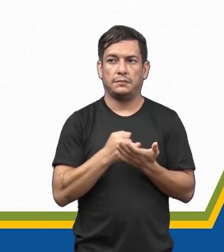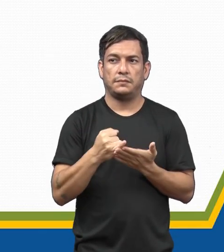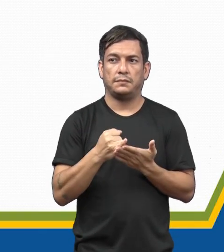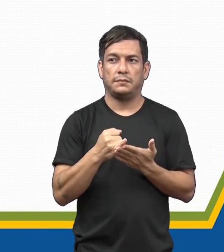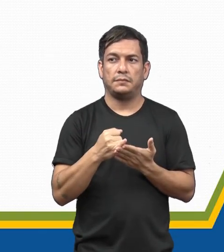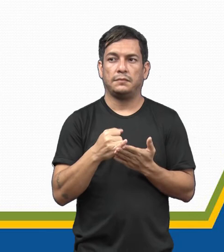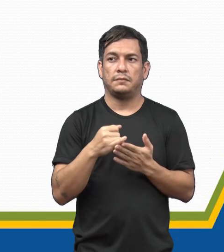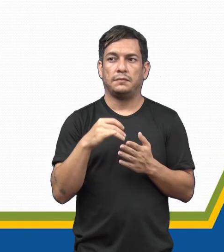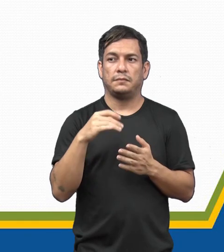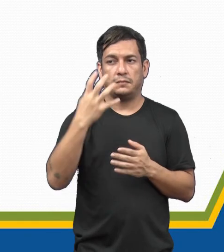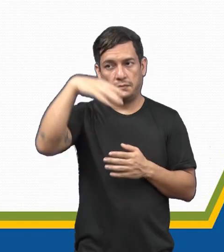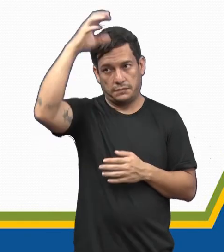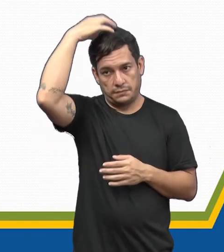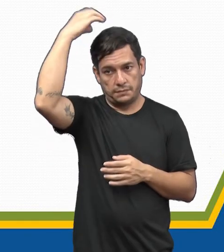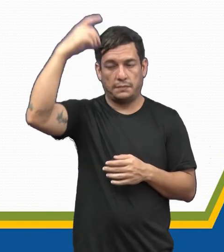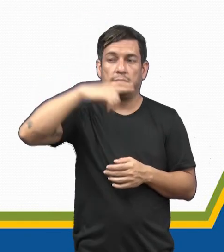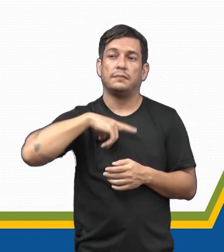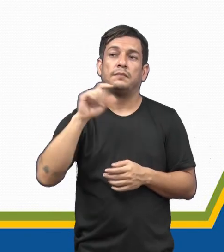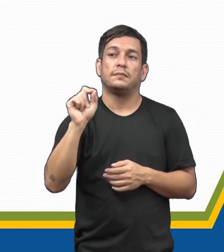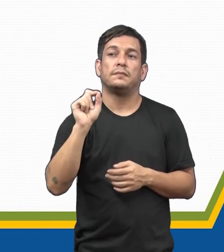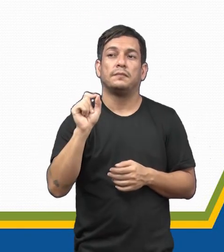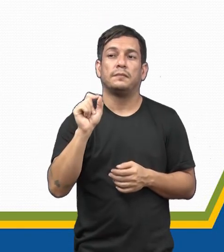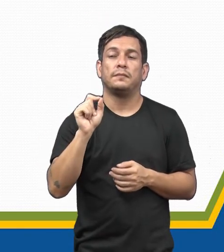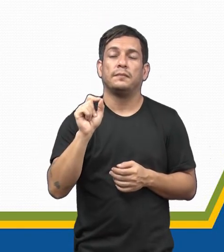Império é marcado pelo...